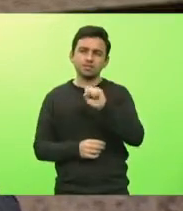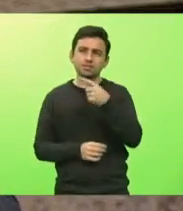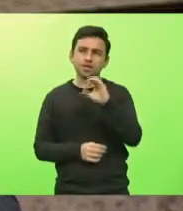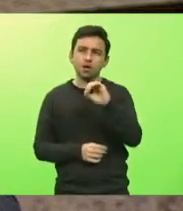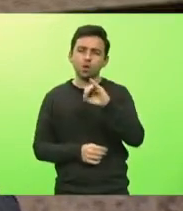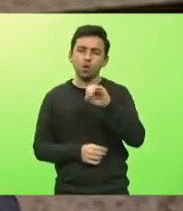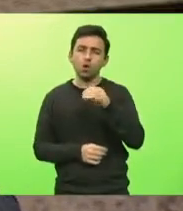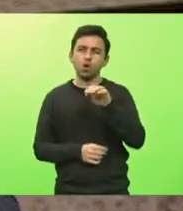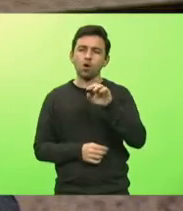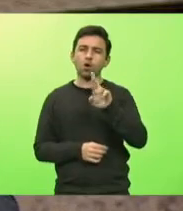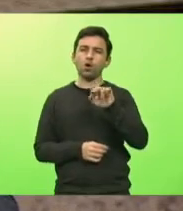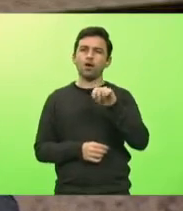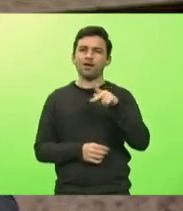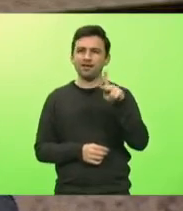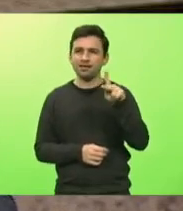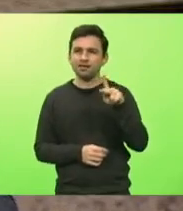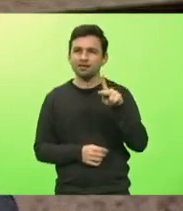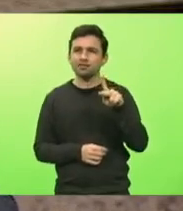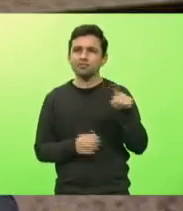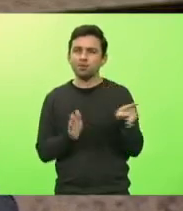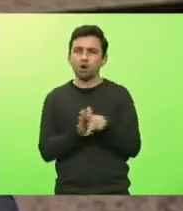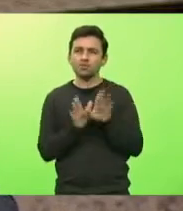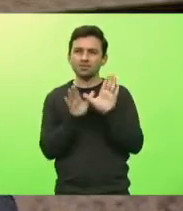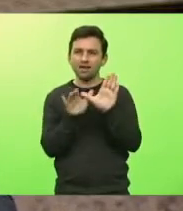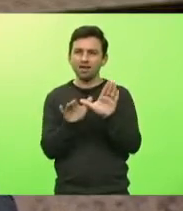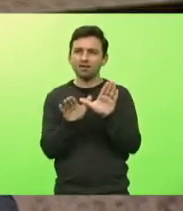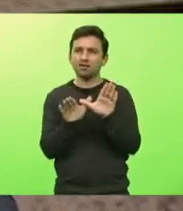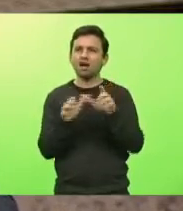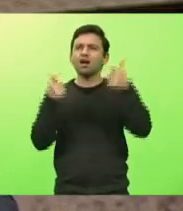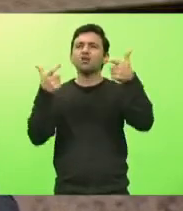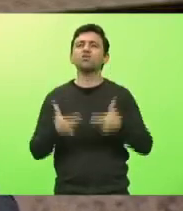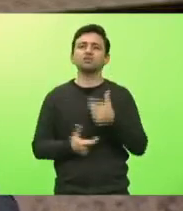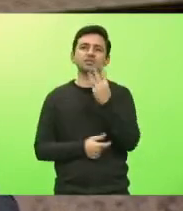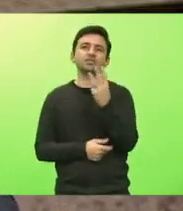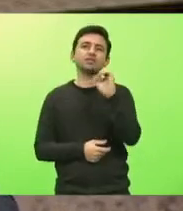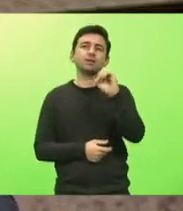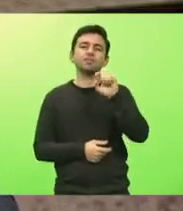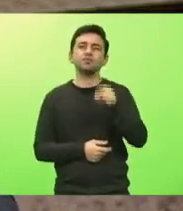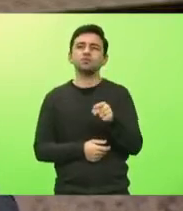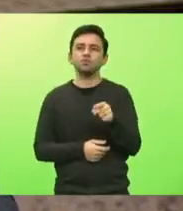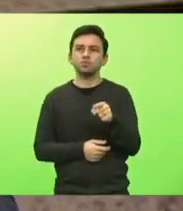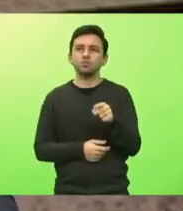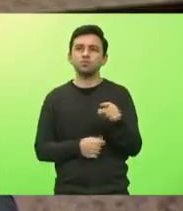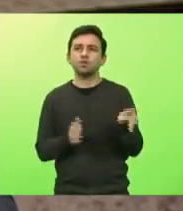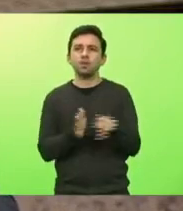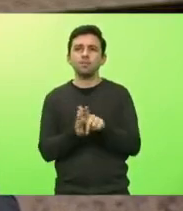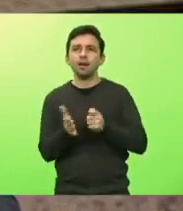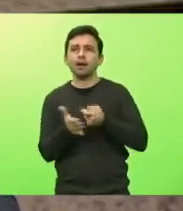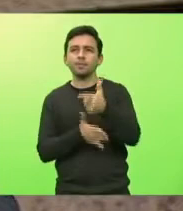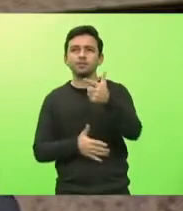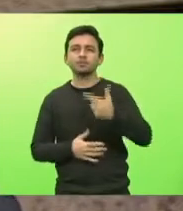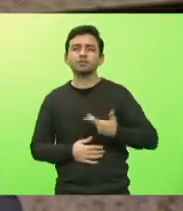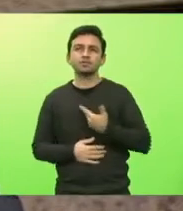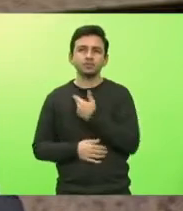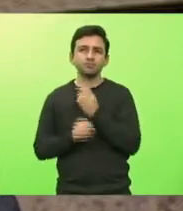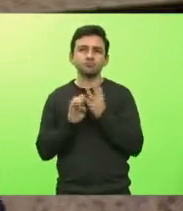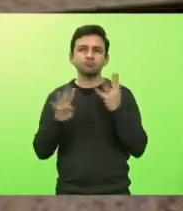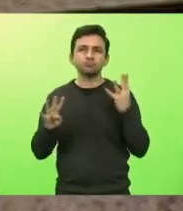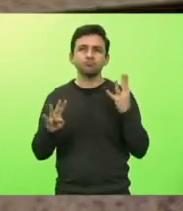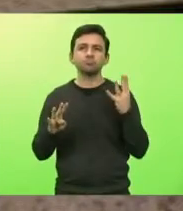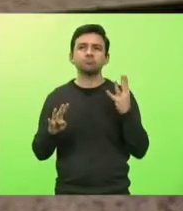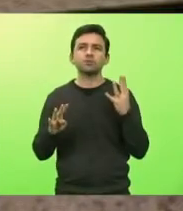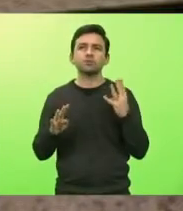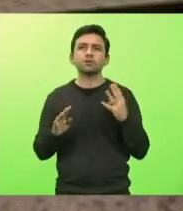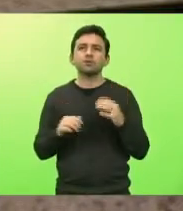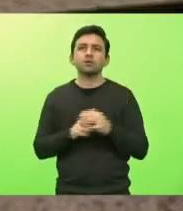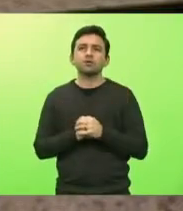Seara, do interior de Santa Catarina? Cadê os 30 mil do pagamento das cirurgias eletivas do